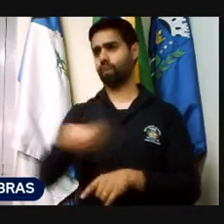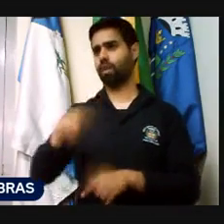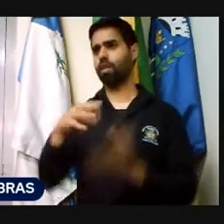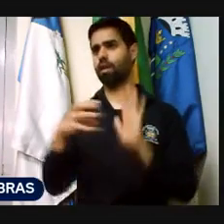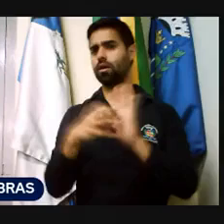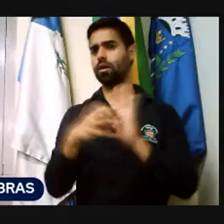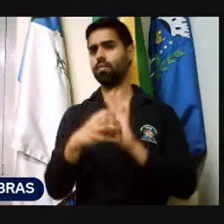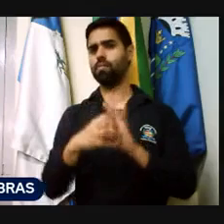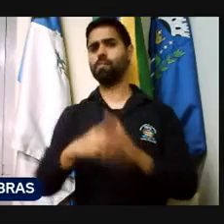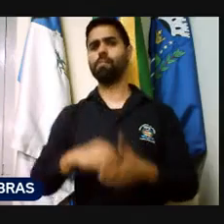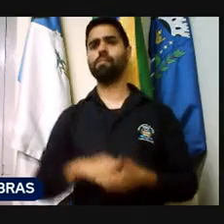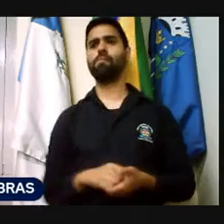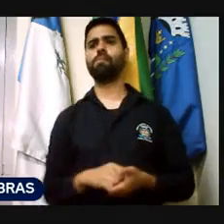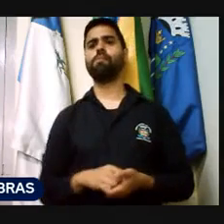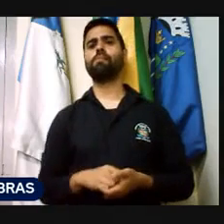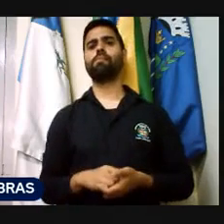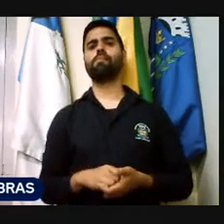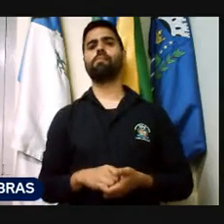agradeço,